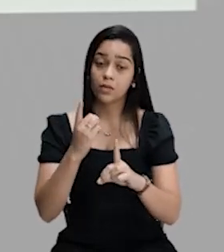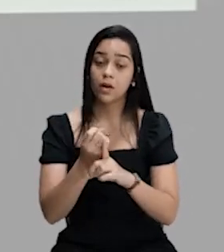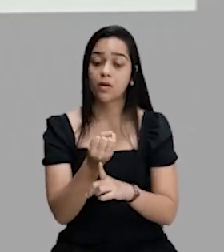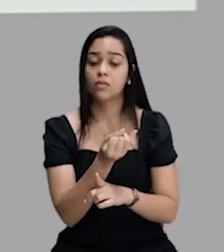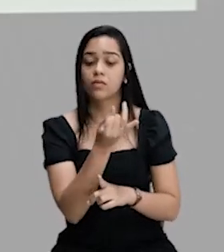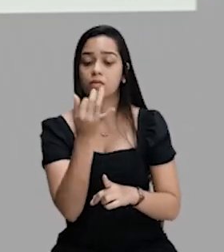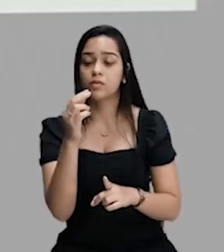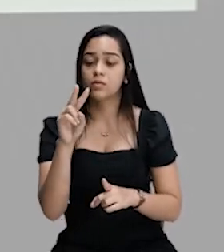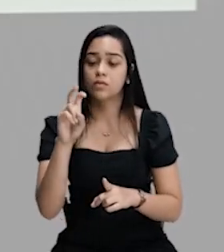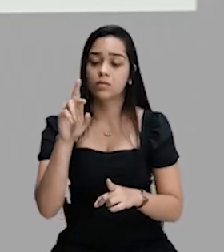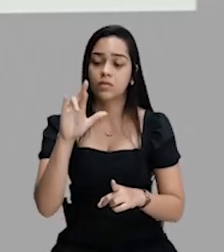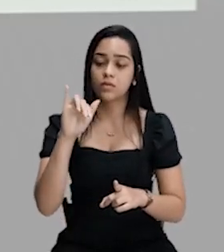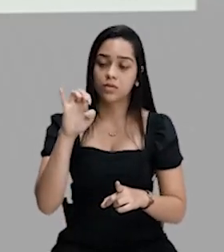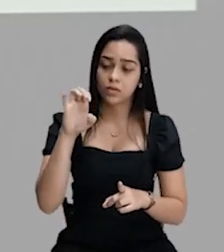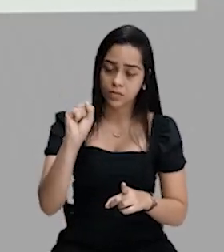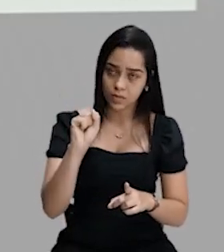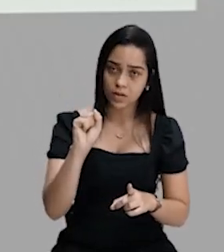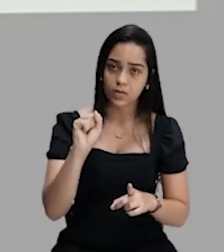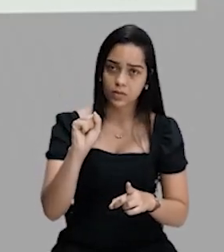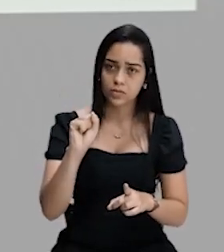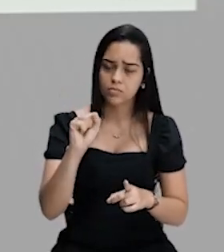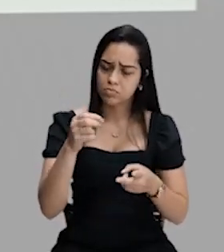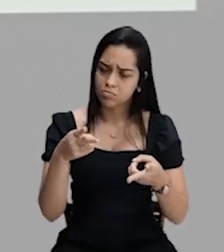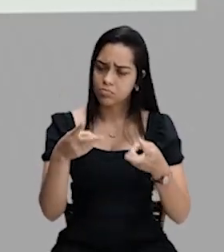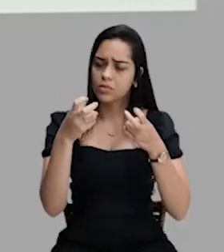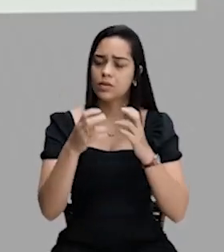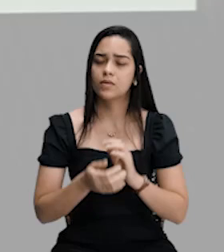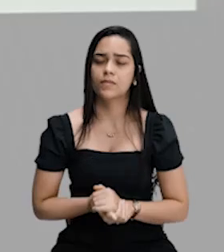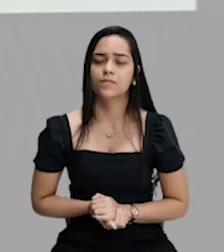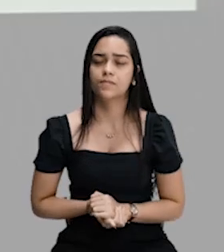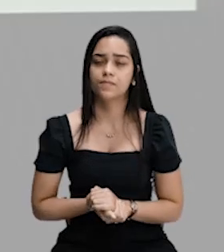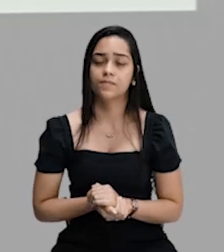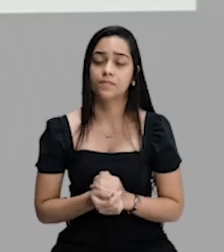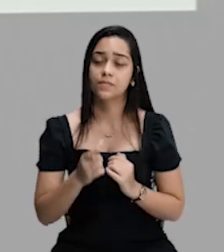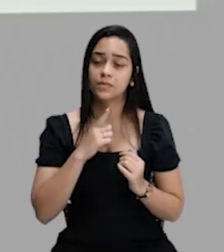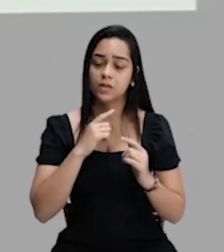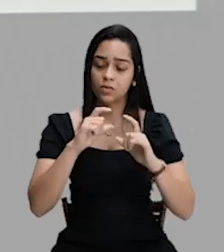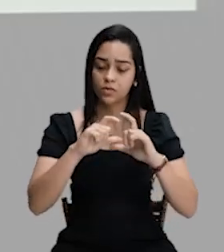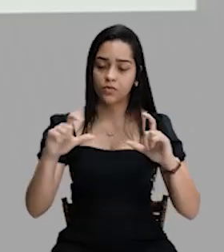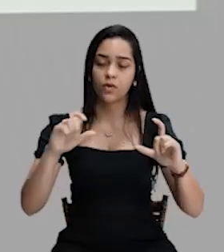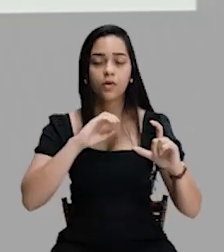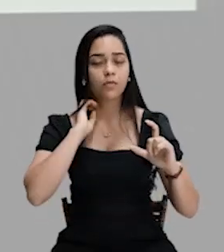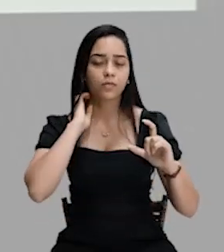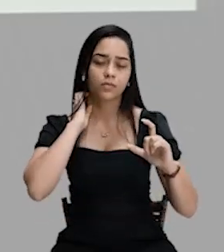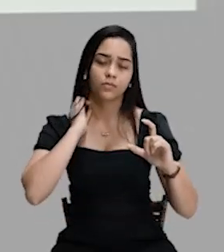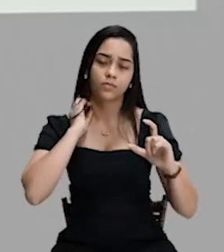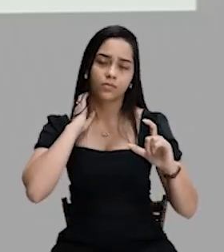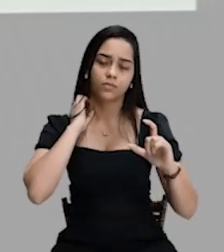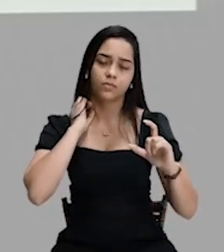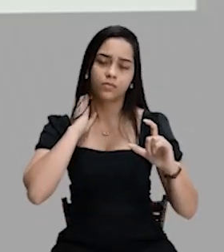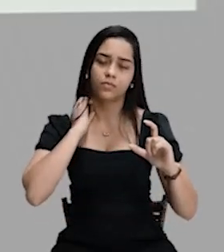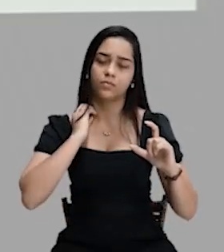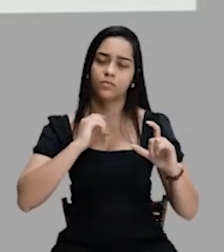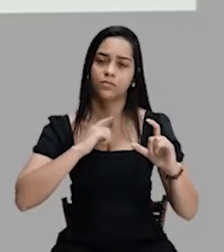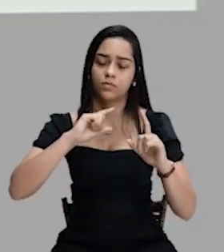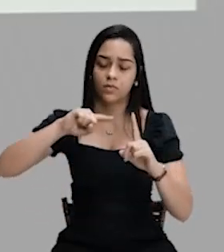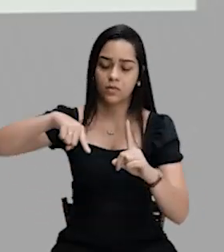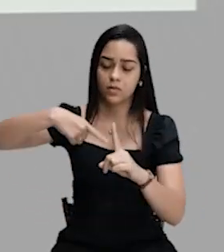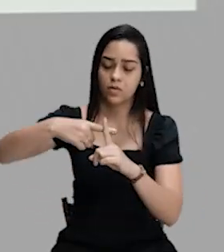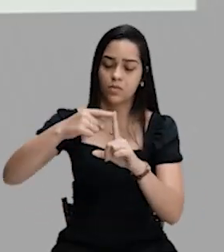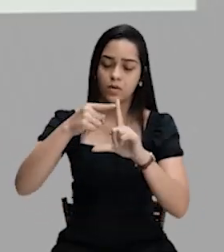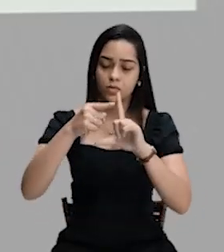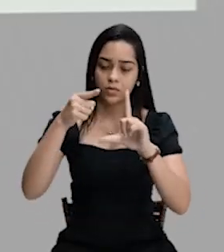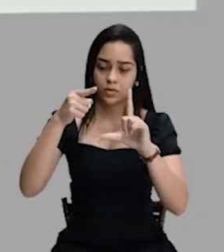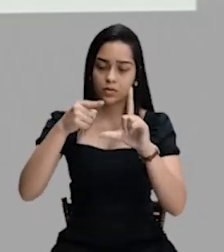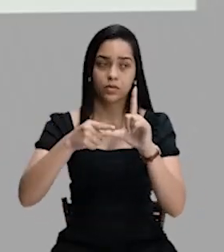a quantidade de vértices desse polígono que veja bem existe uma fórmula a fórmula da soma dos